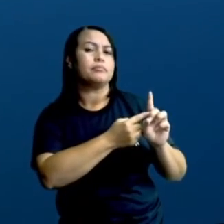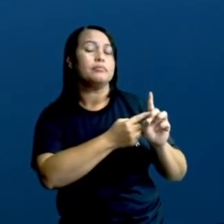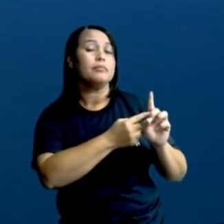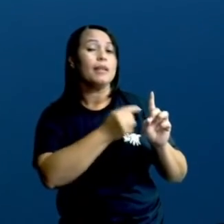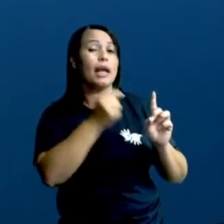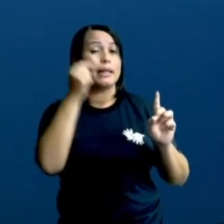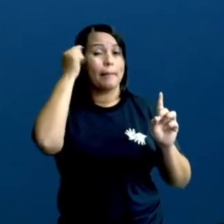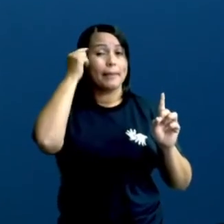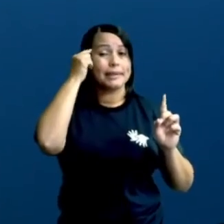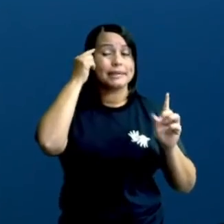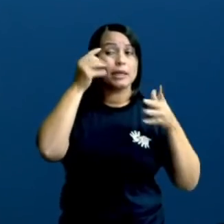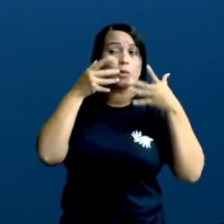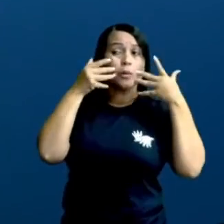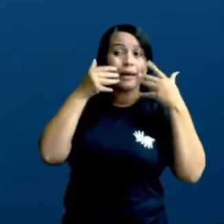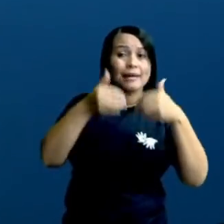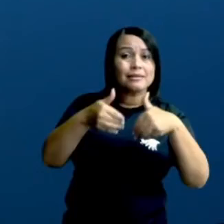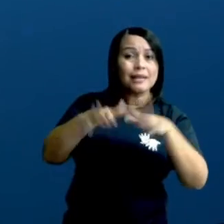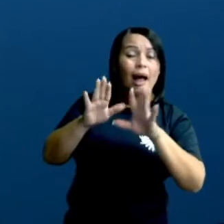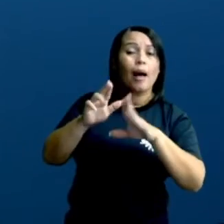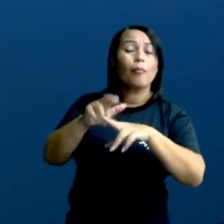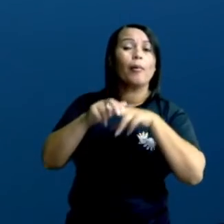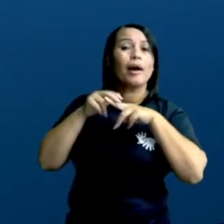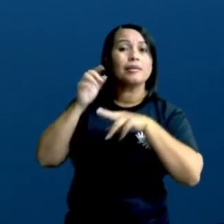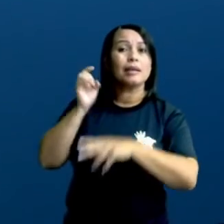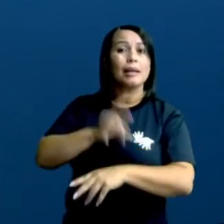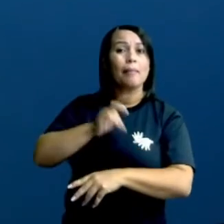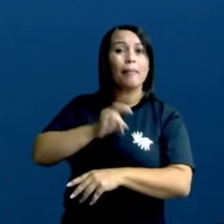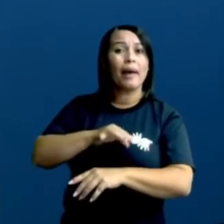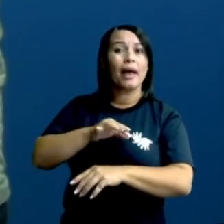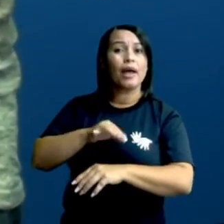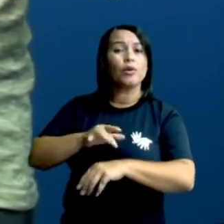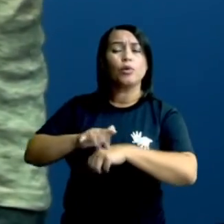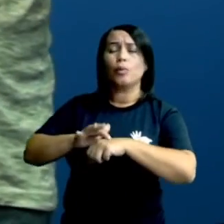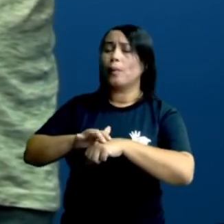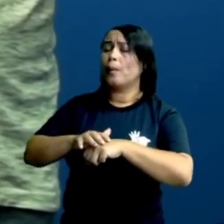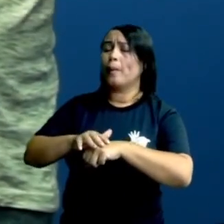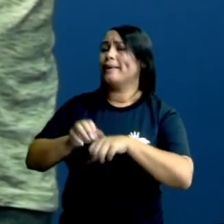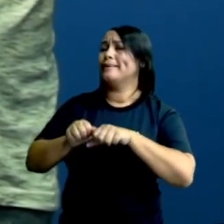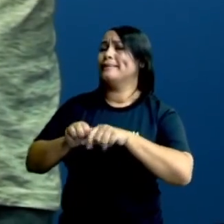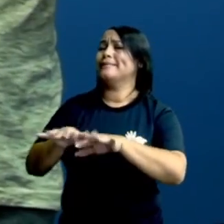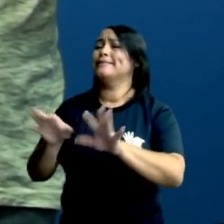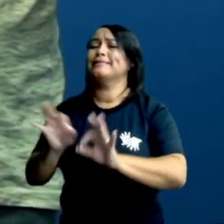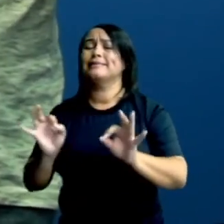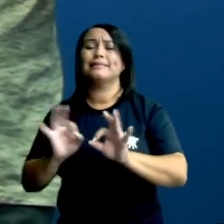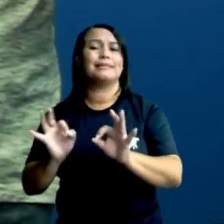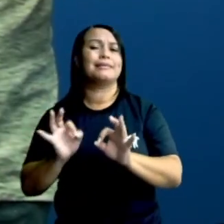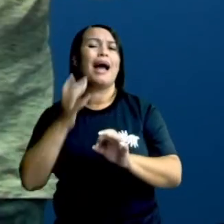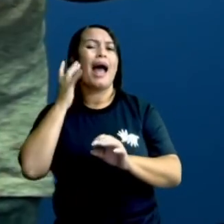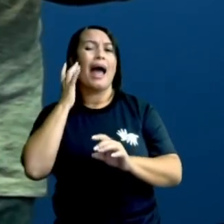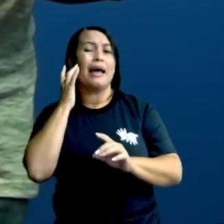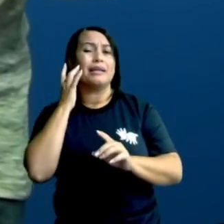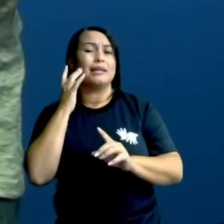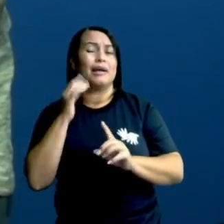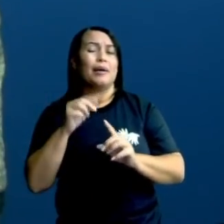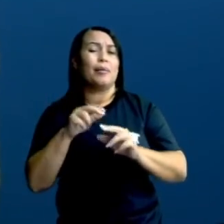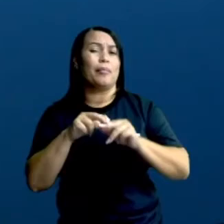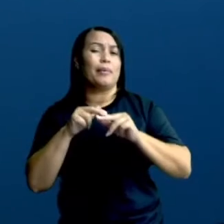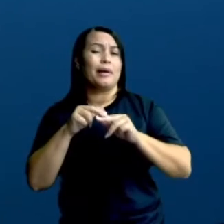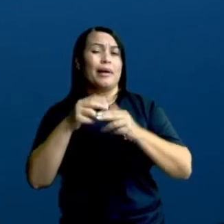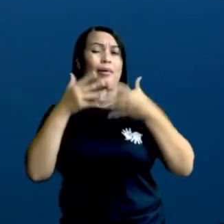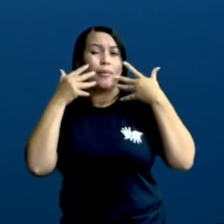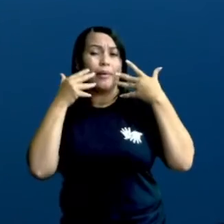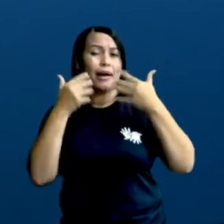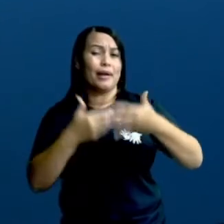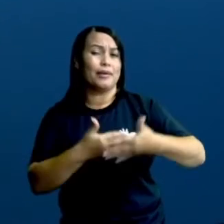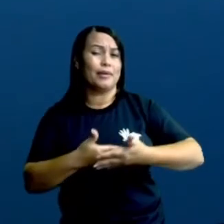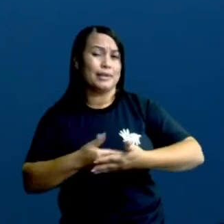se desfazer do gato, se livrar do gato, porque o gato pode transmitir a doença do gato e vai causar mal ao bebê, não deixa